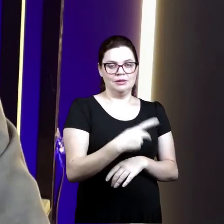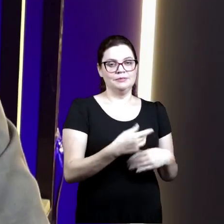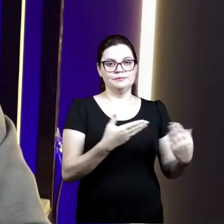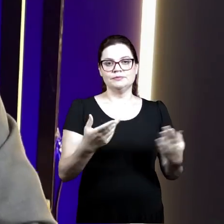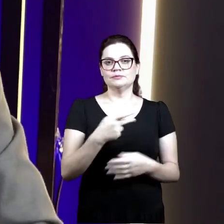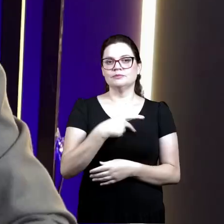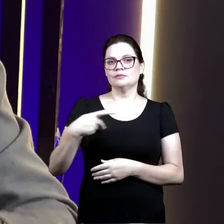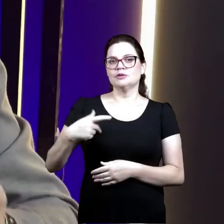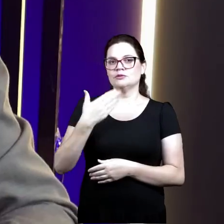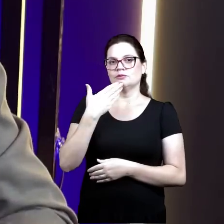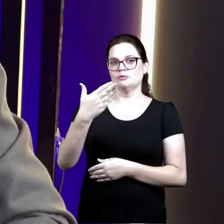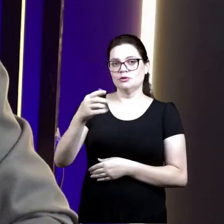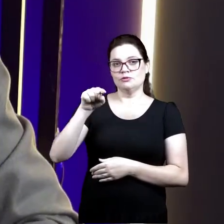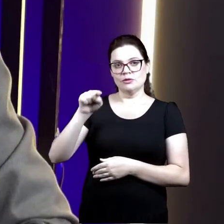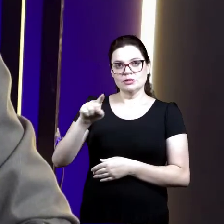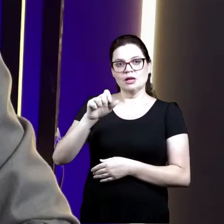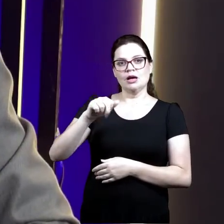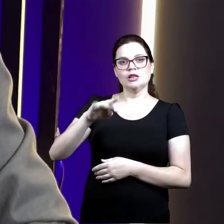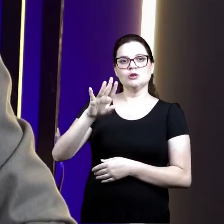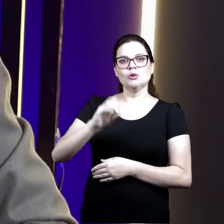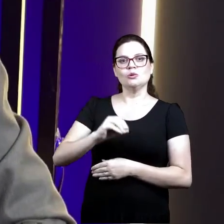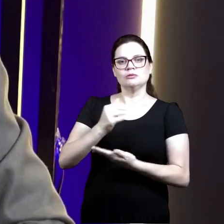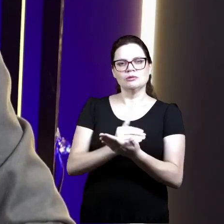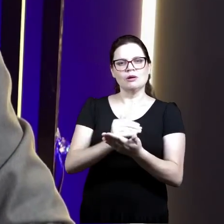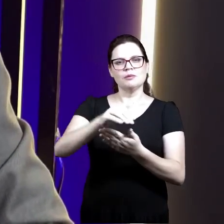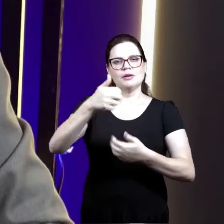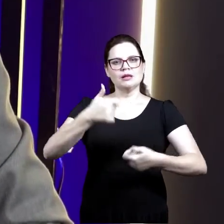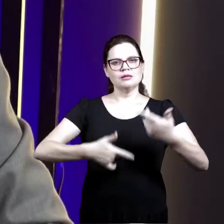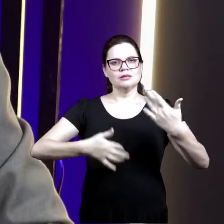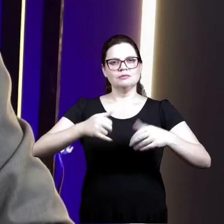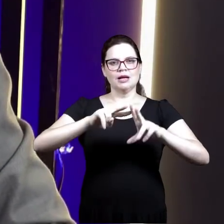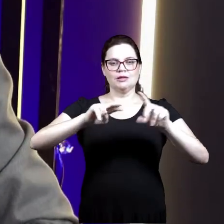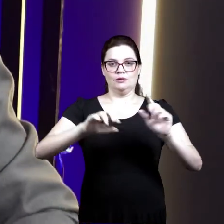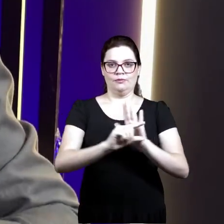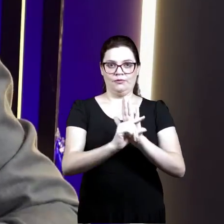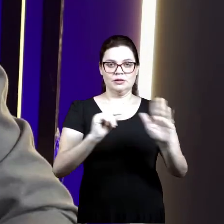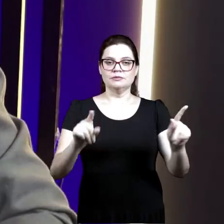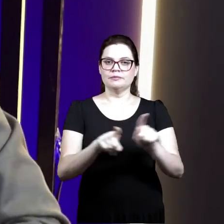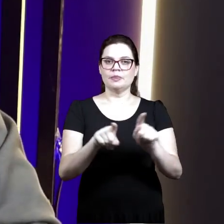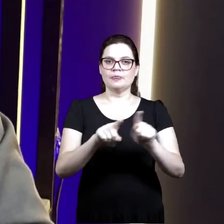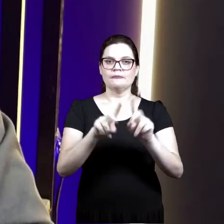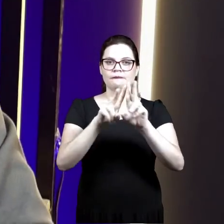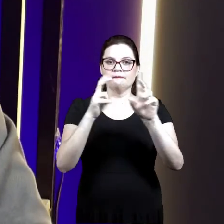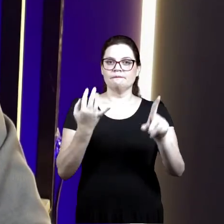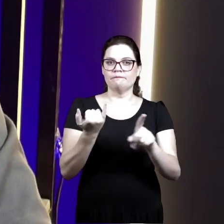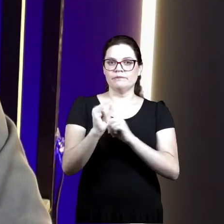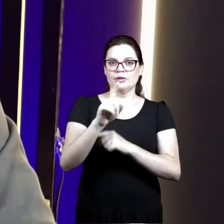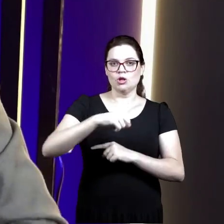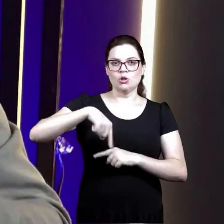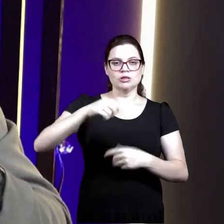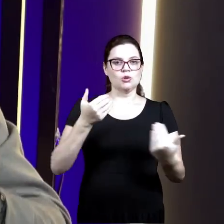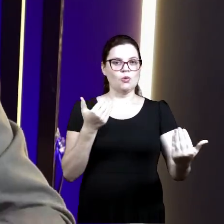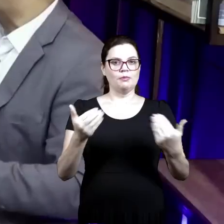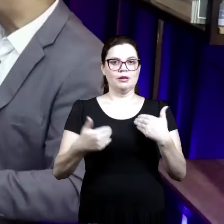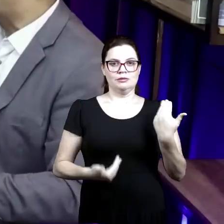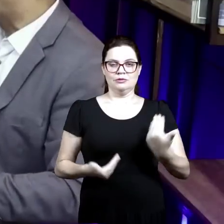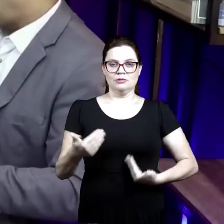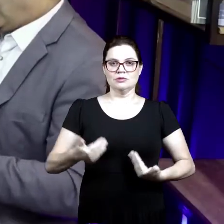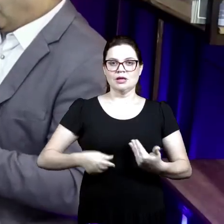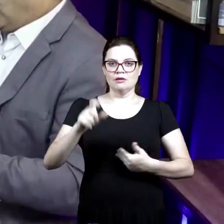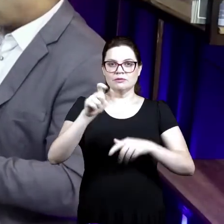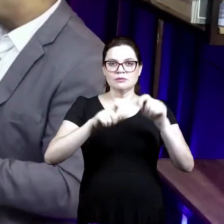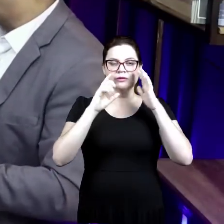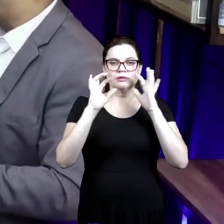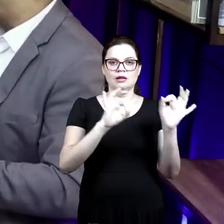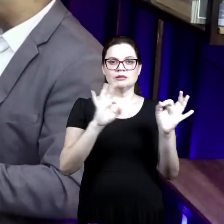Antônio Júlio, gostaria que o pastor já fizesse aqui um comentário sobre esse verso e até uma aplicação para a vida da igreja, né? Para aqueles que estão nos